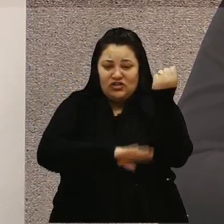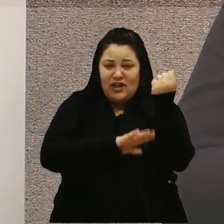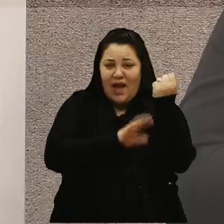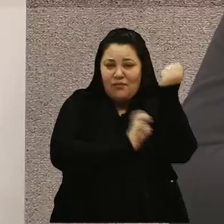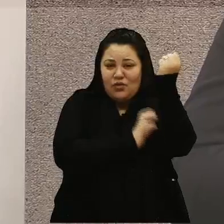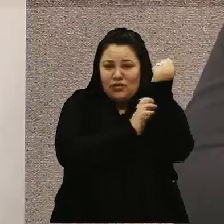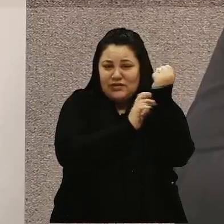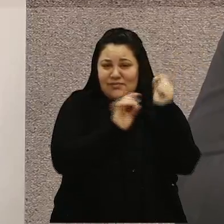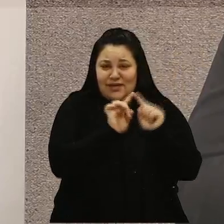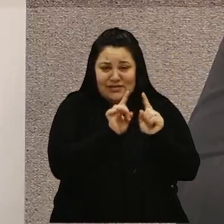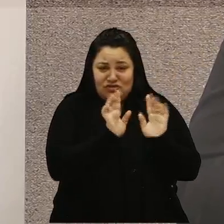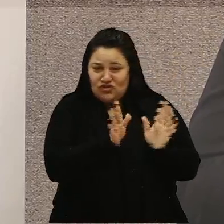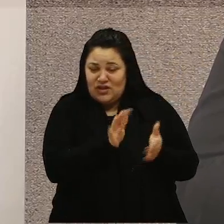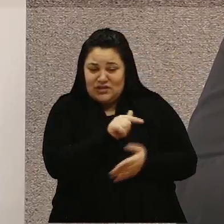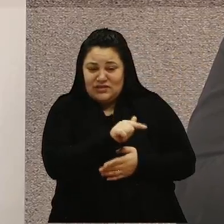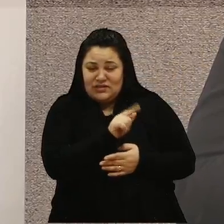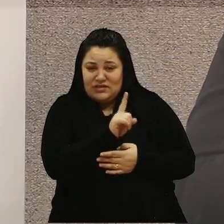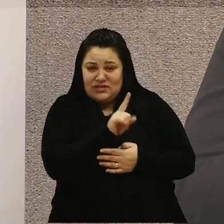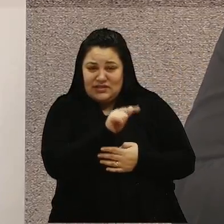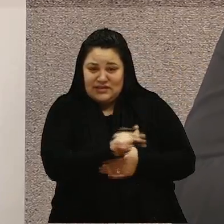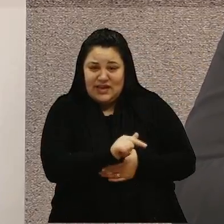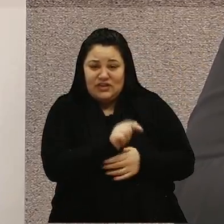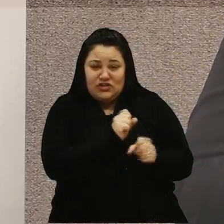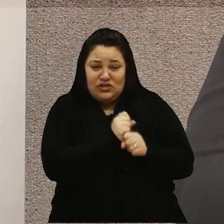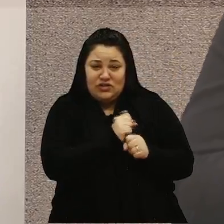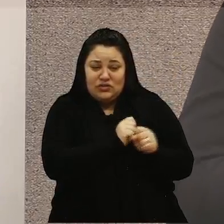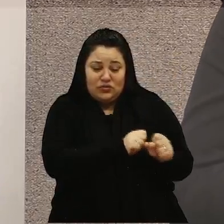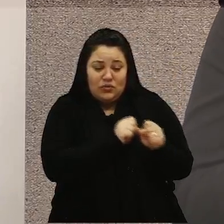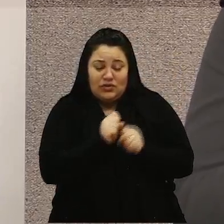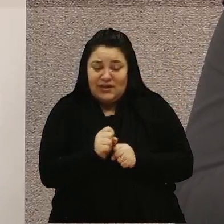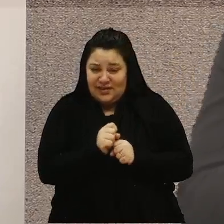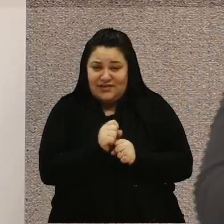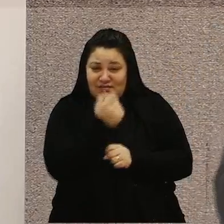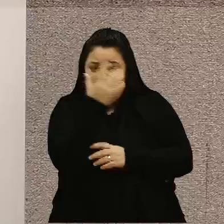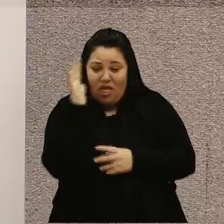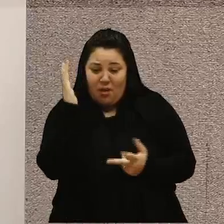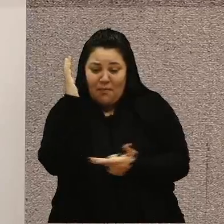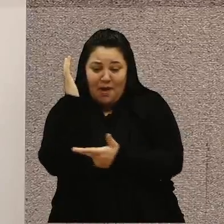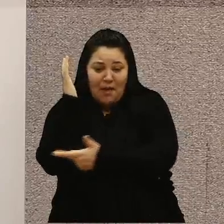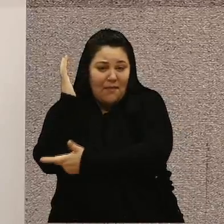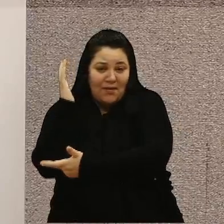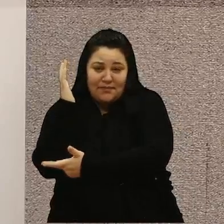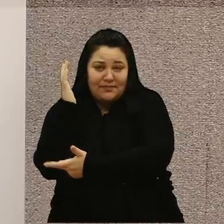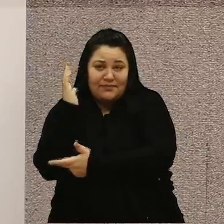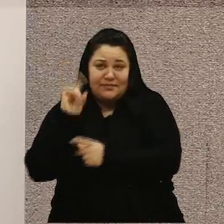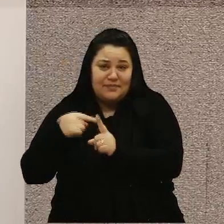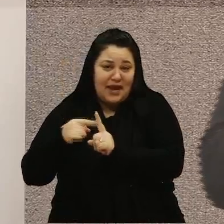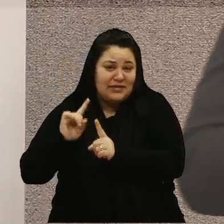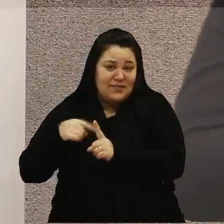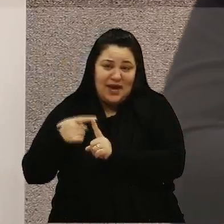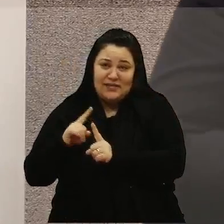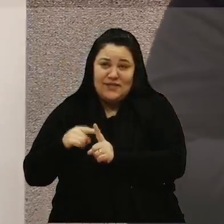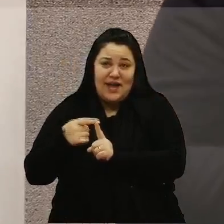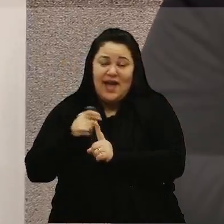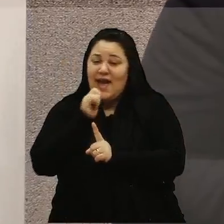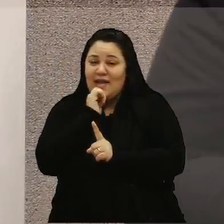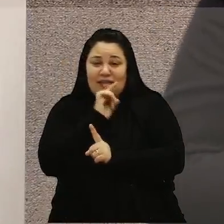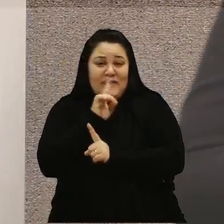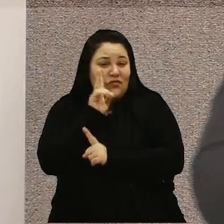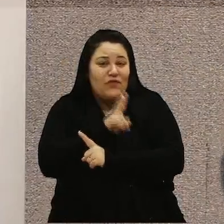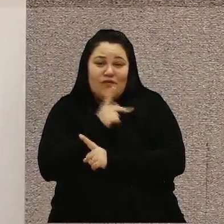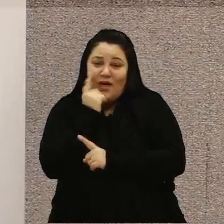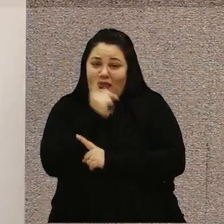anos no poder e desmata a cada ano que passa cada vez mais. E agora a gente não viu ninguém trazer esse assunto na tribuna, vereador Iago. Então, estão